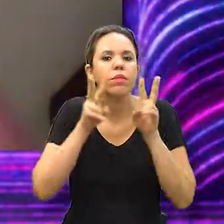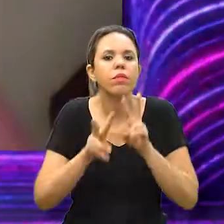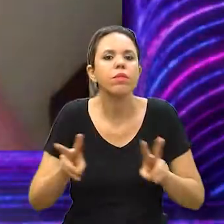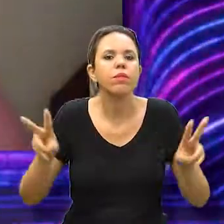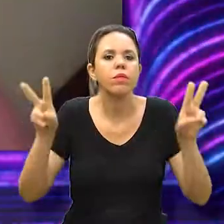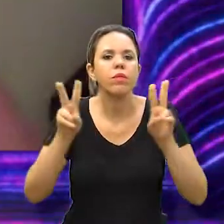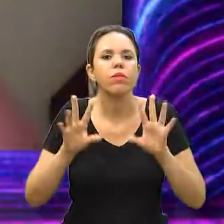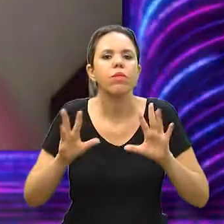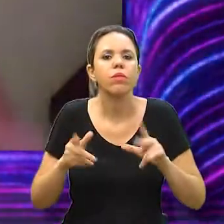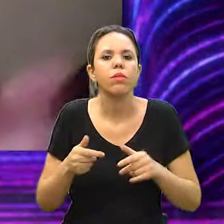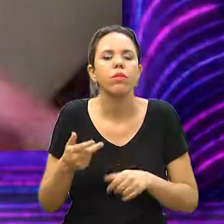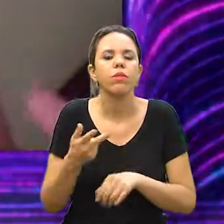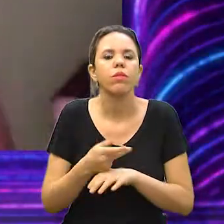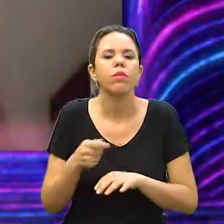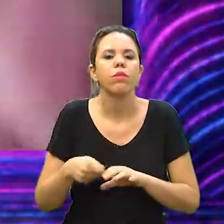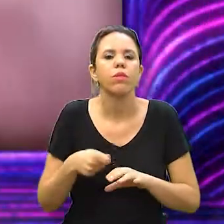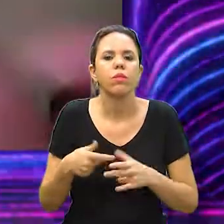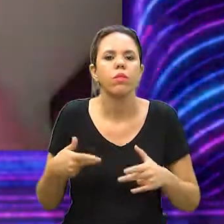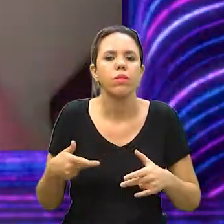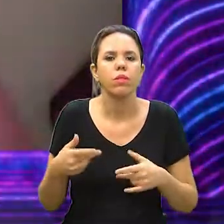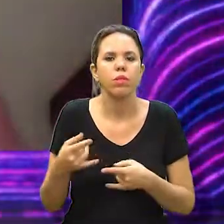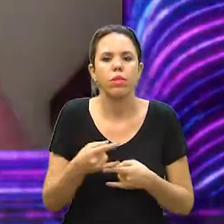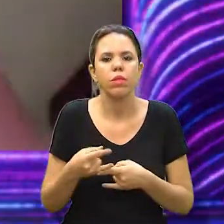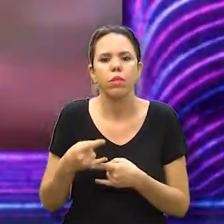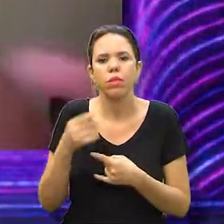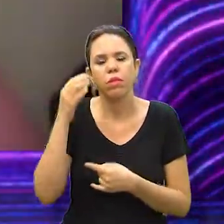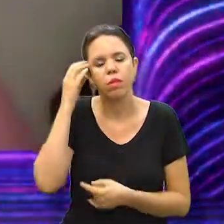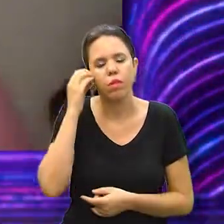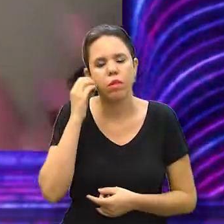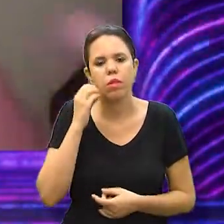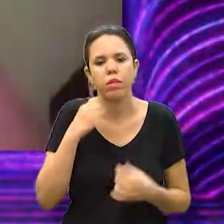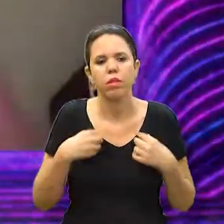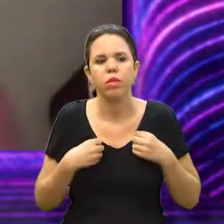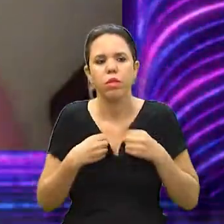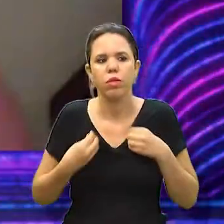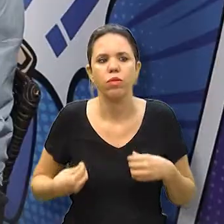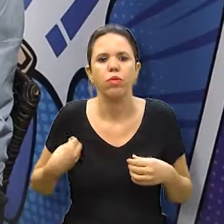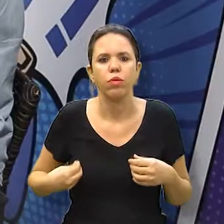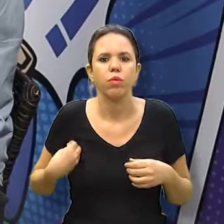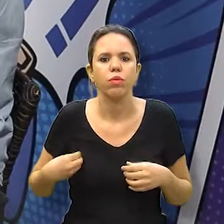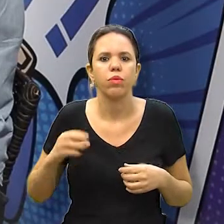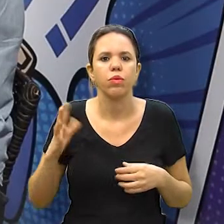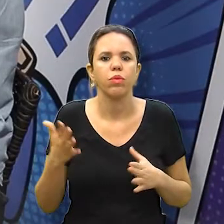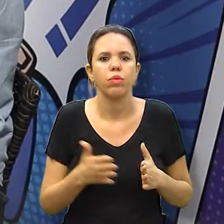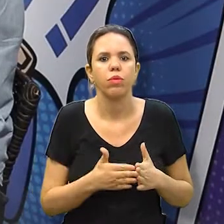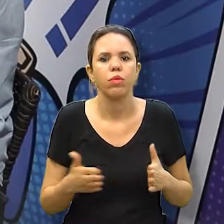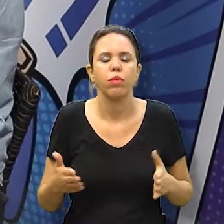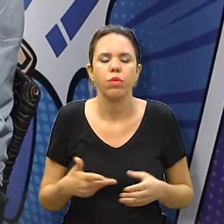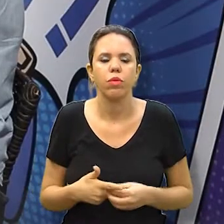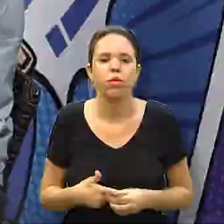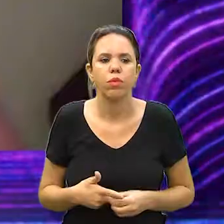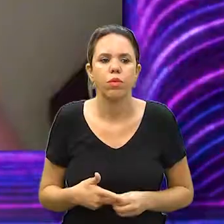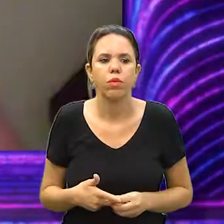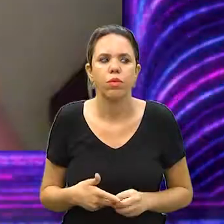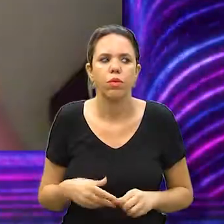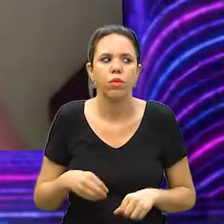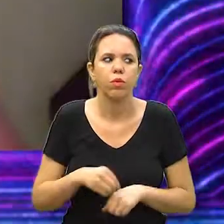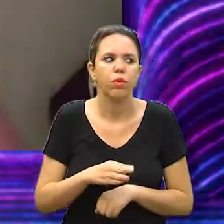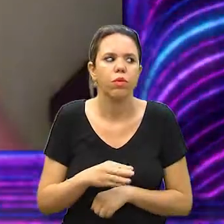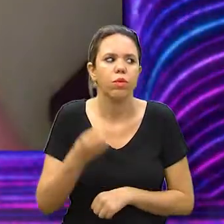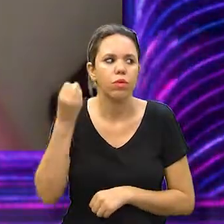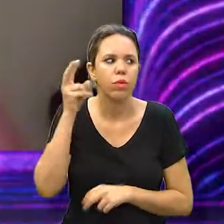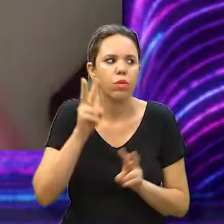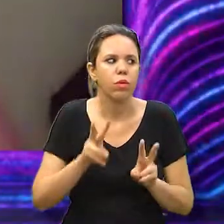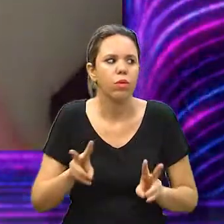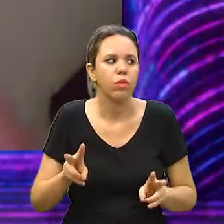audiovisual e de todo mundo que está gravando todas as lives e grava ao vivo o que acontece, enfim. Trouxe para